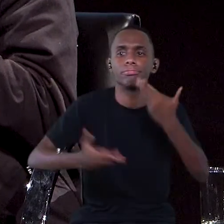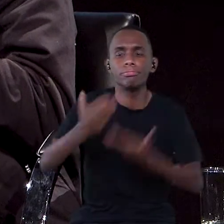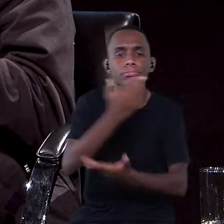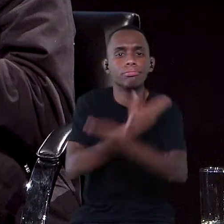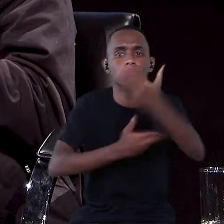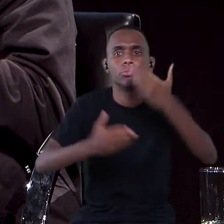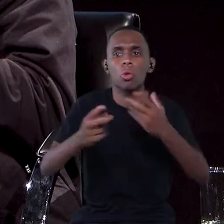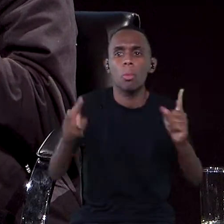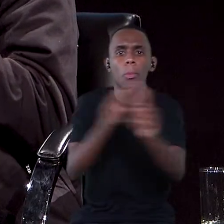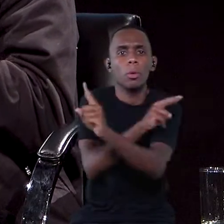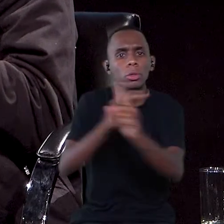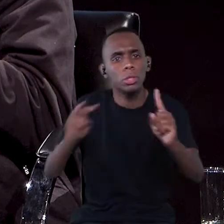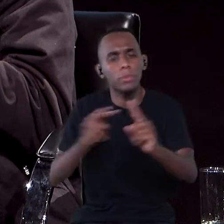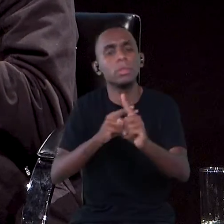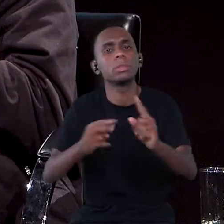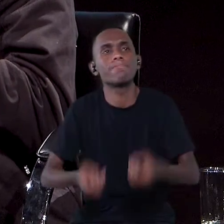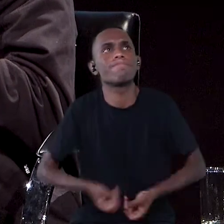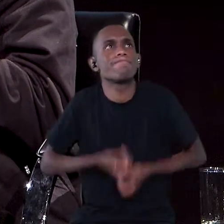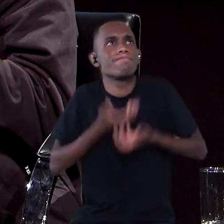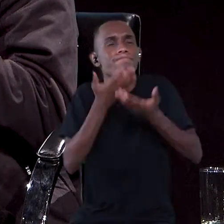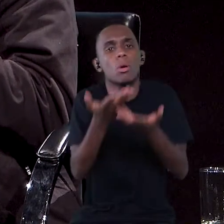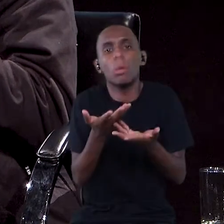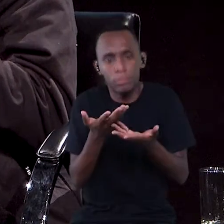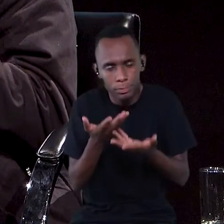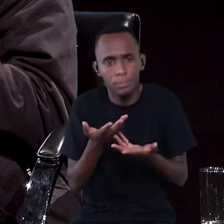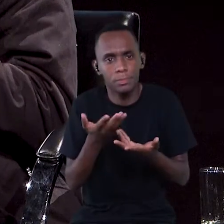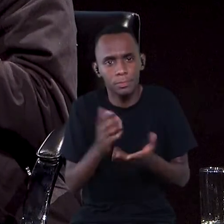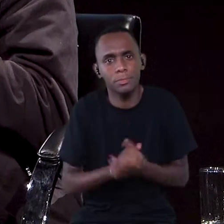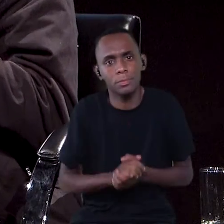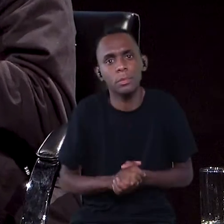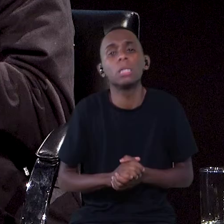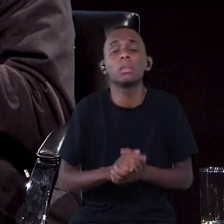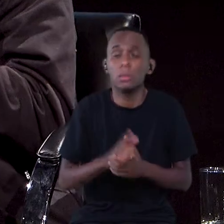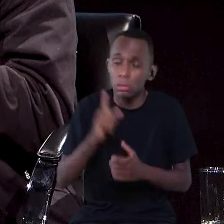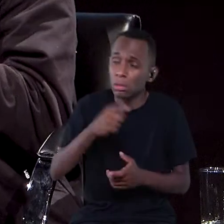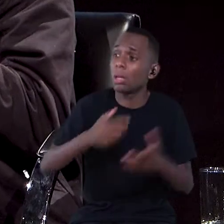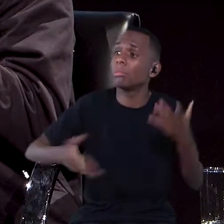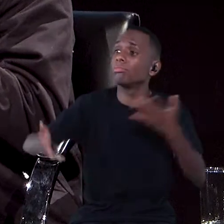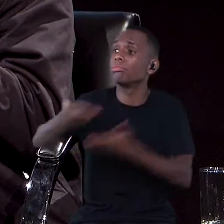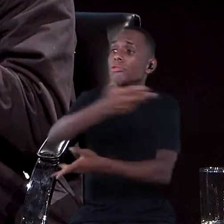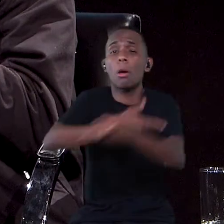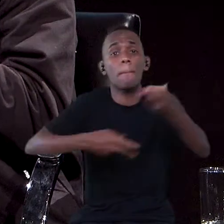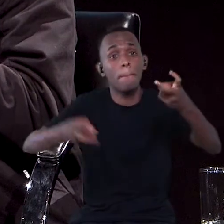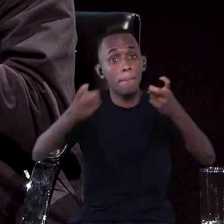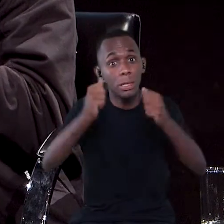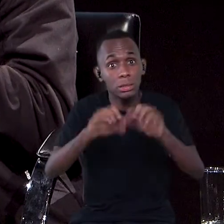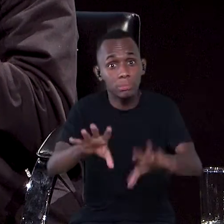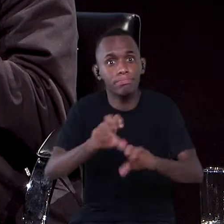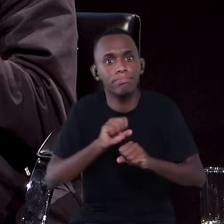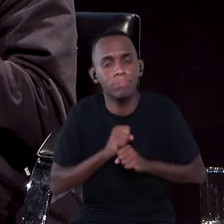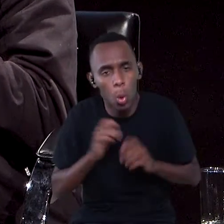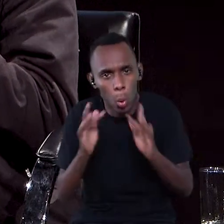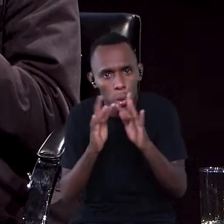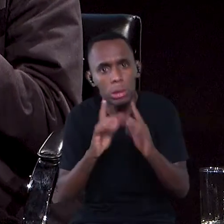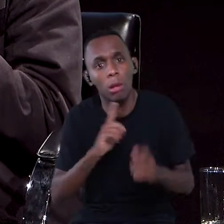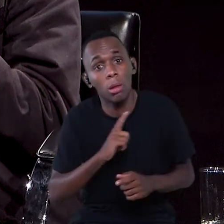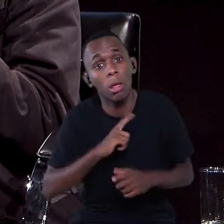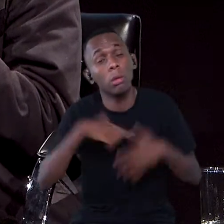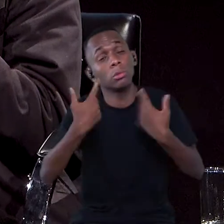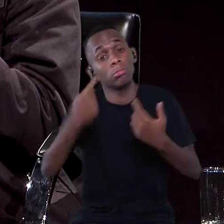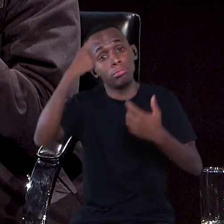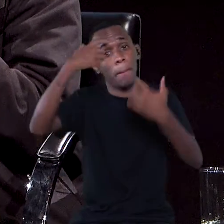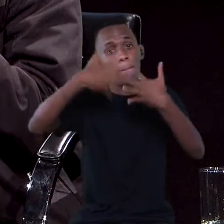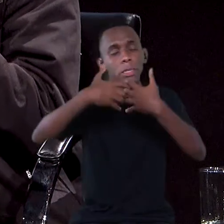numa perspectiva dialógica, discursiva, que está aí circulando. E a gente precisa tomar contato com isso. Pensar isso